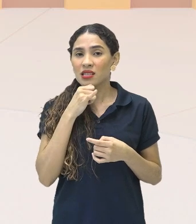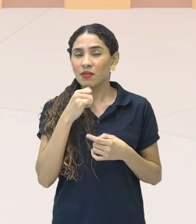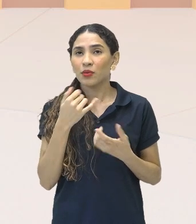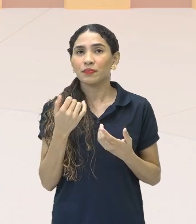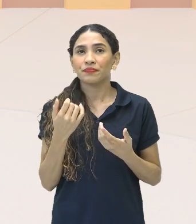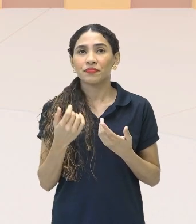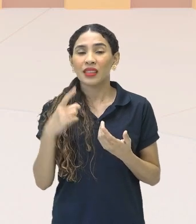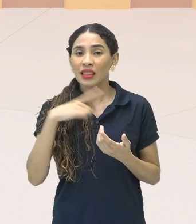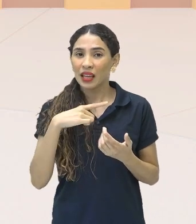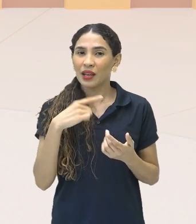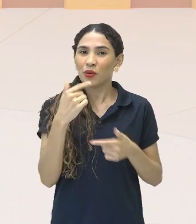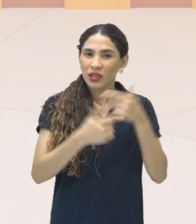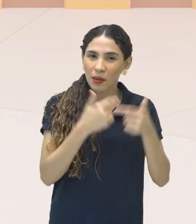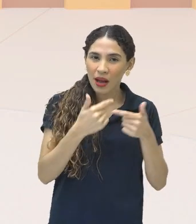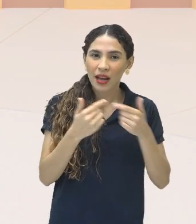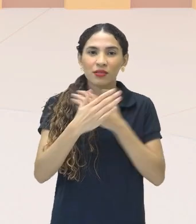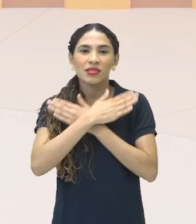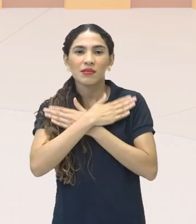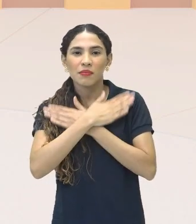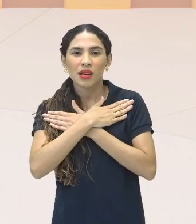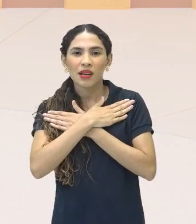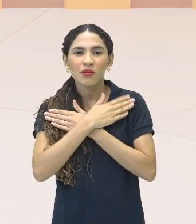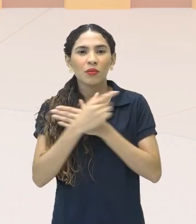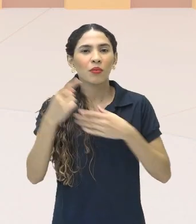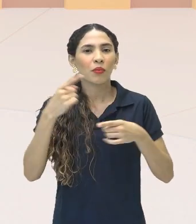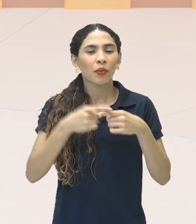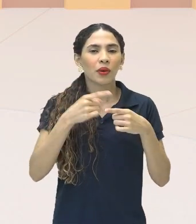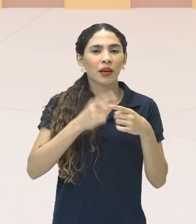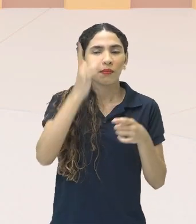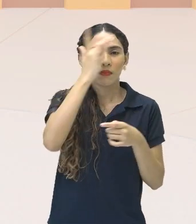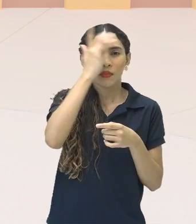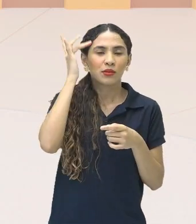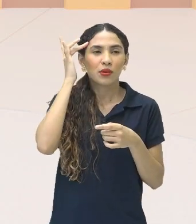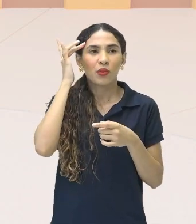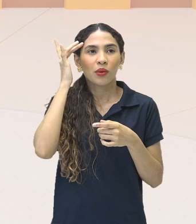existe o emprego e o desemprego? Por que as pessoas